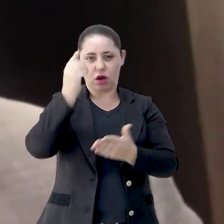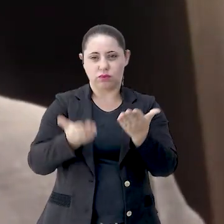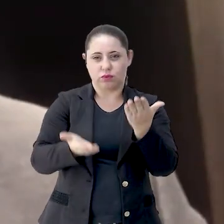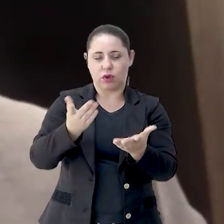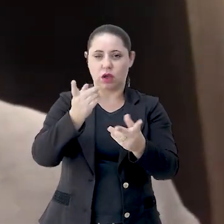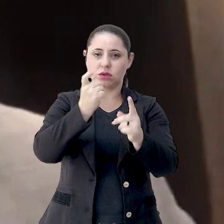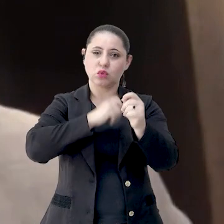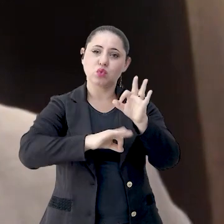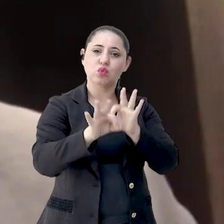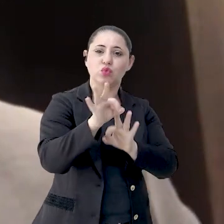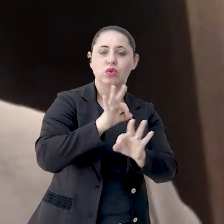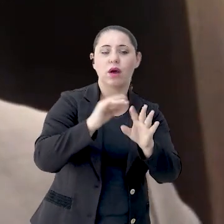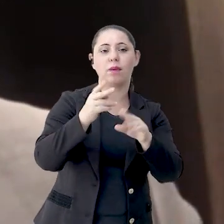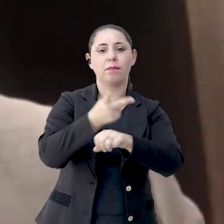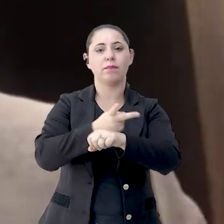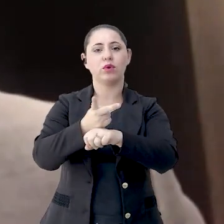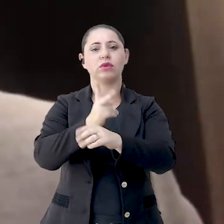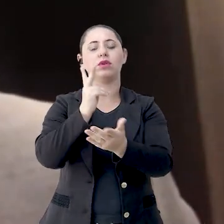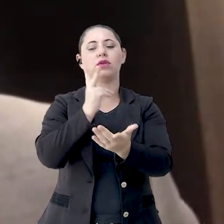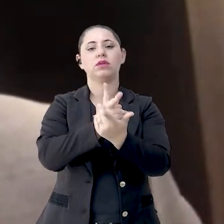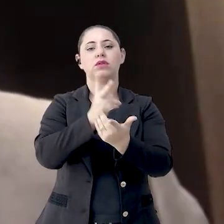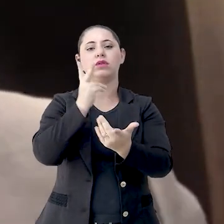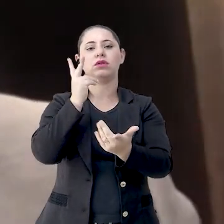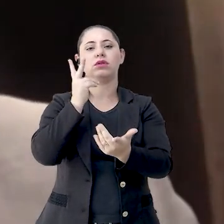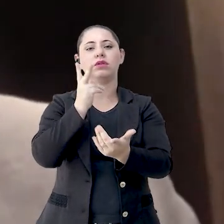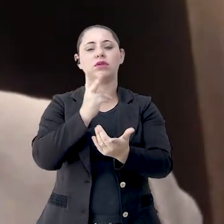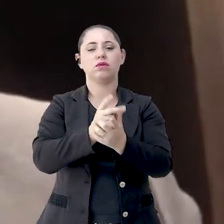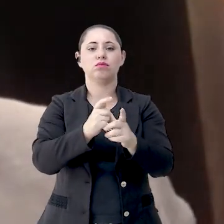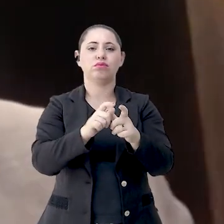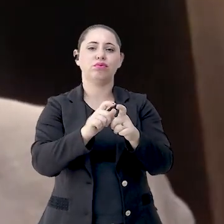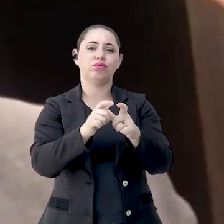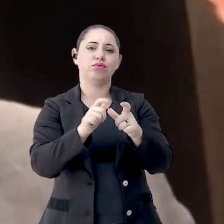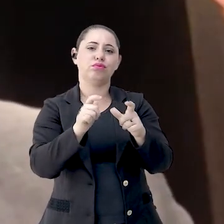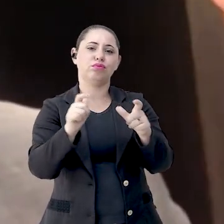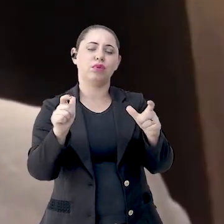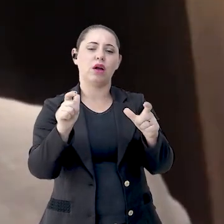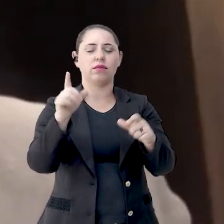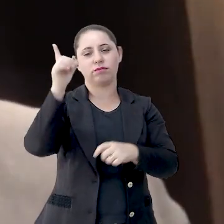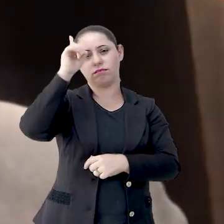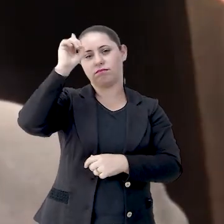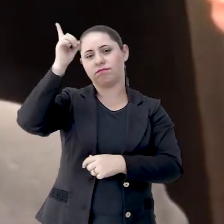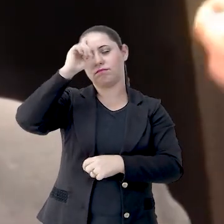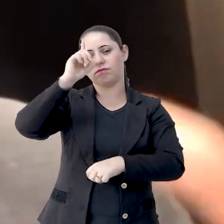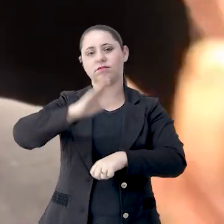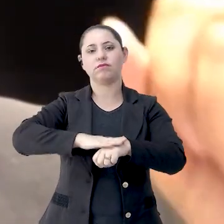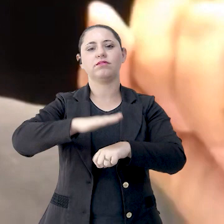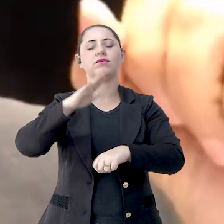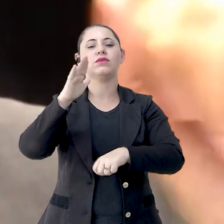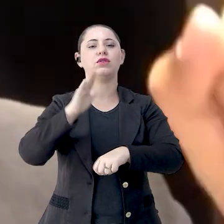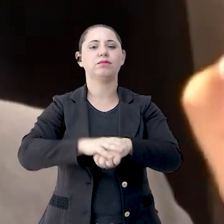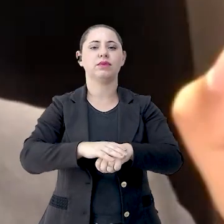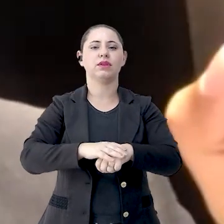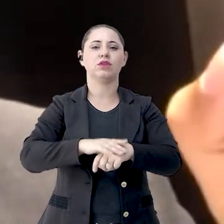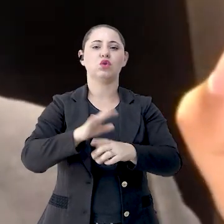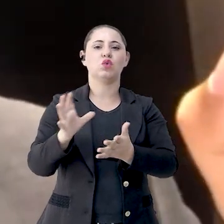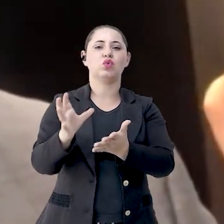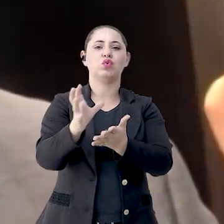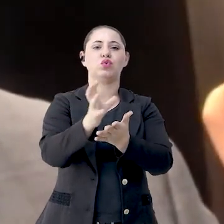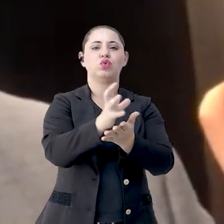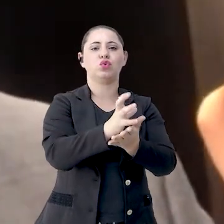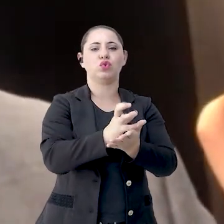sua gestão, tem que procurar aumentar cada dia mais as suas